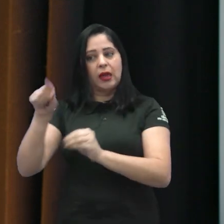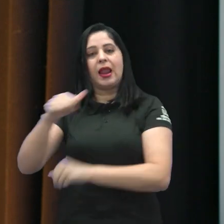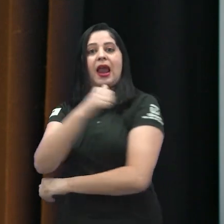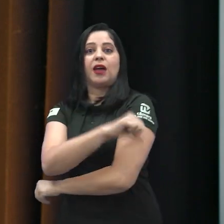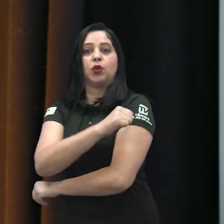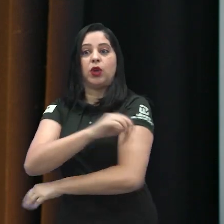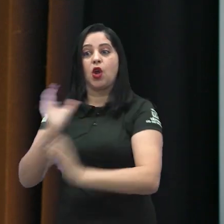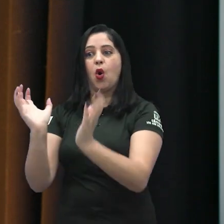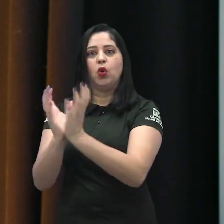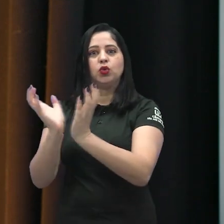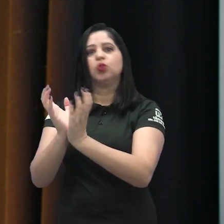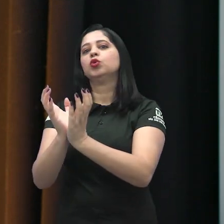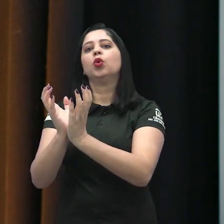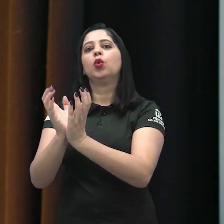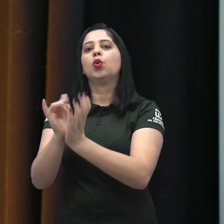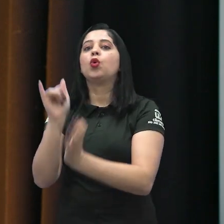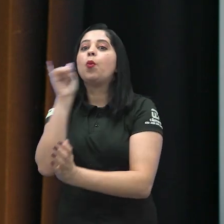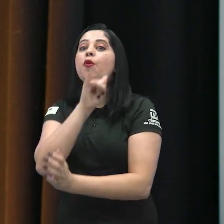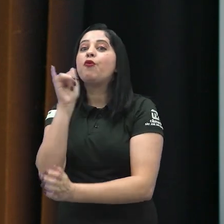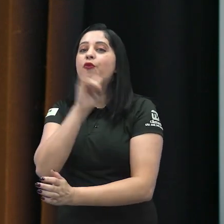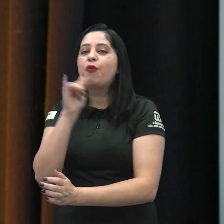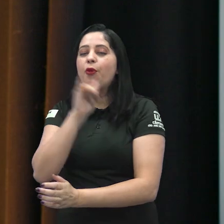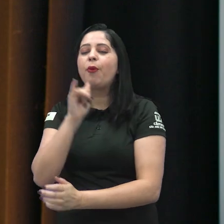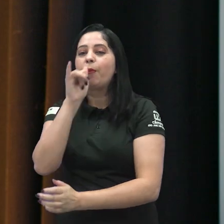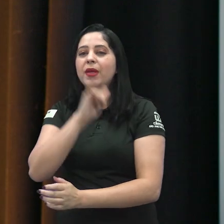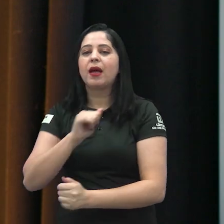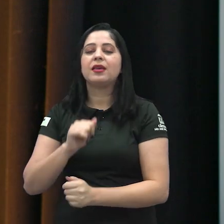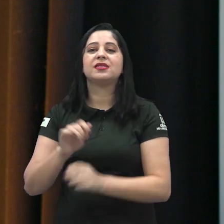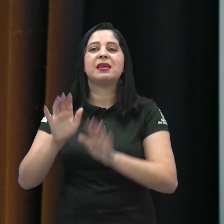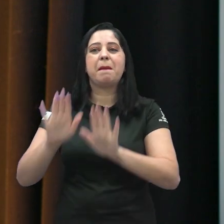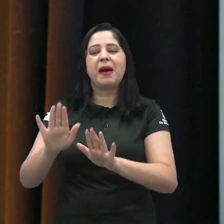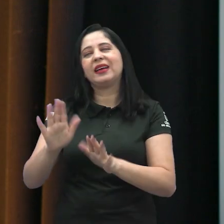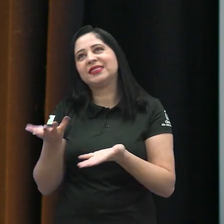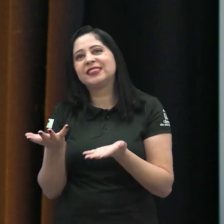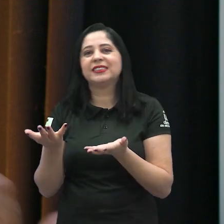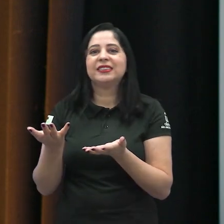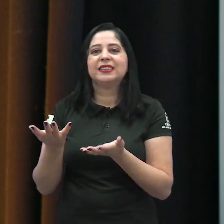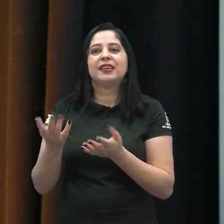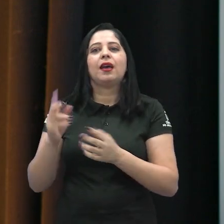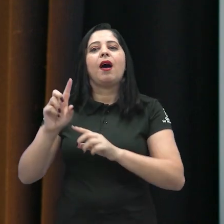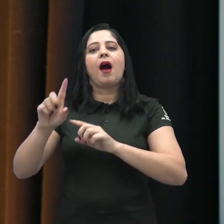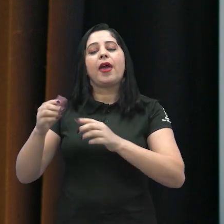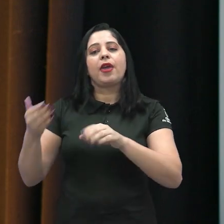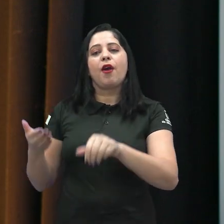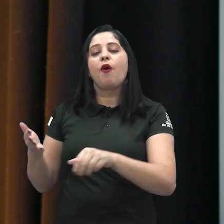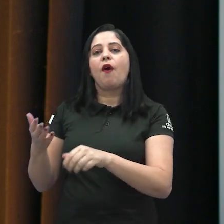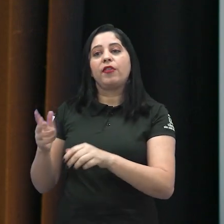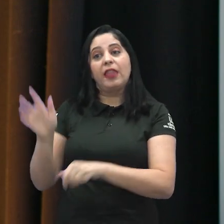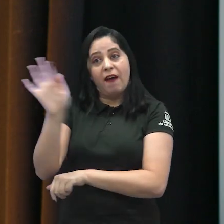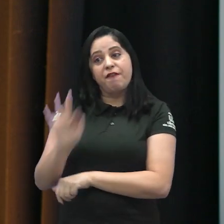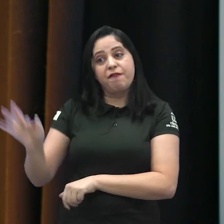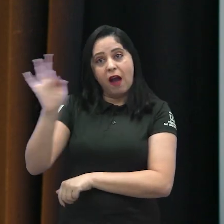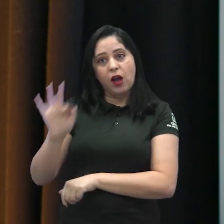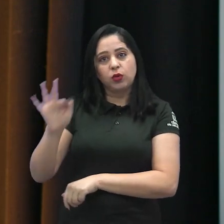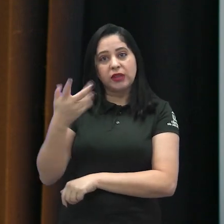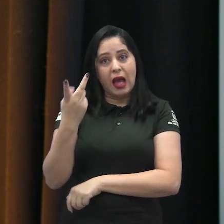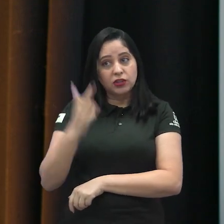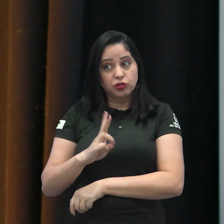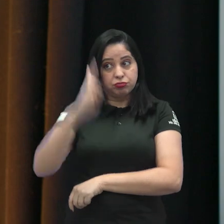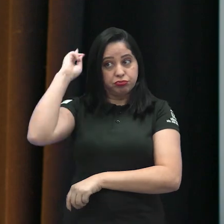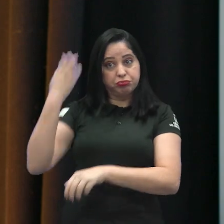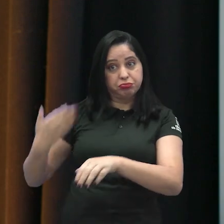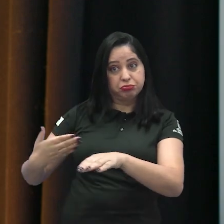Janeiro para jogar nas categorias de base do Fluminense. Mas o Fluminense vivia uma crise muito grande, aí eu prestei o vestibular na Universidade Federal de Juiz de Fora,